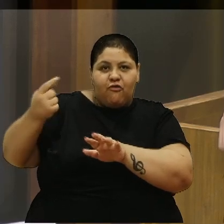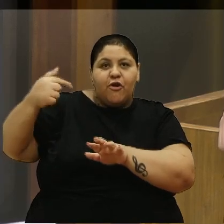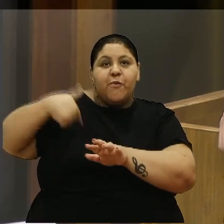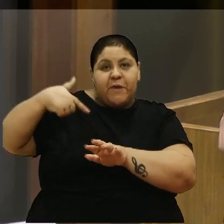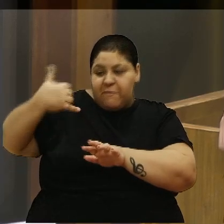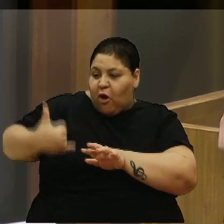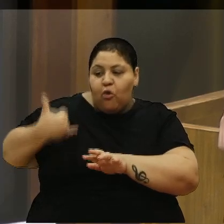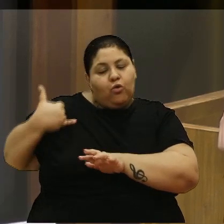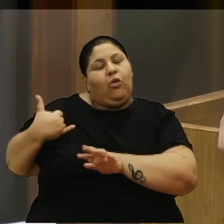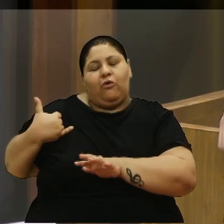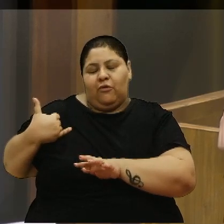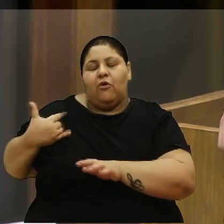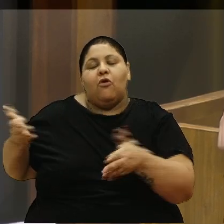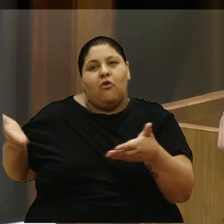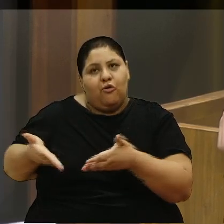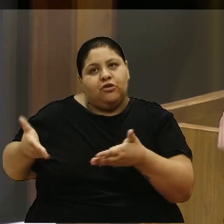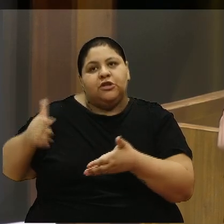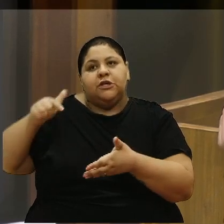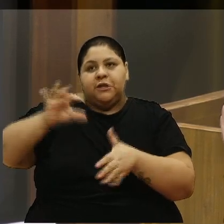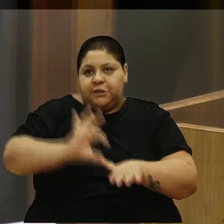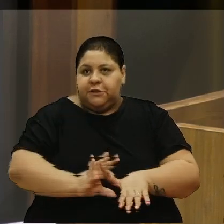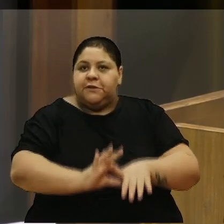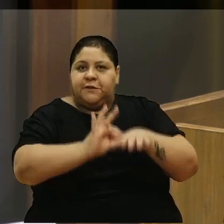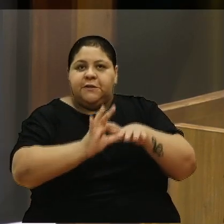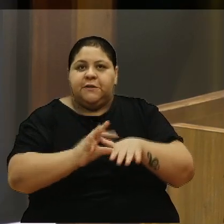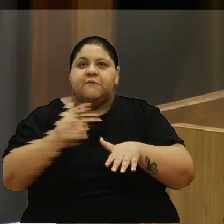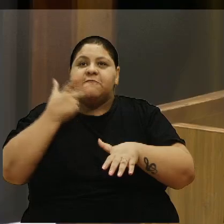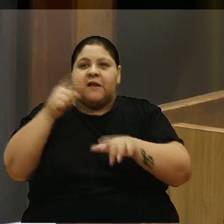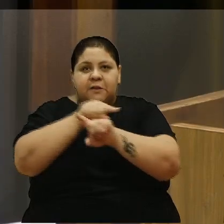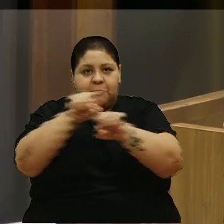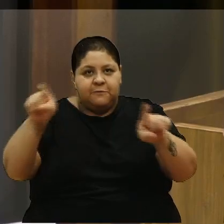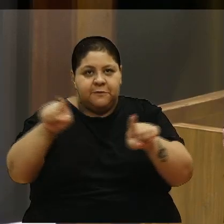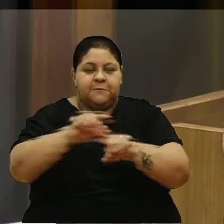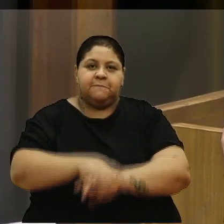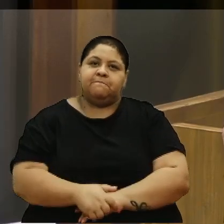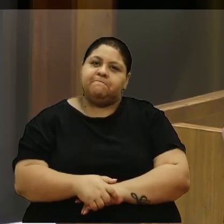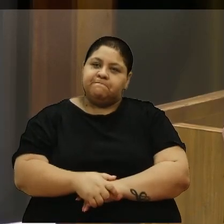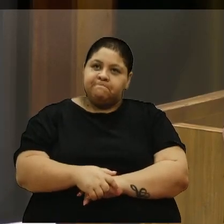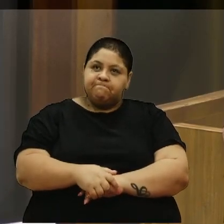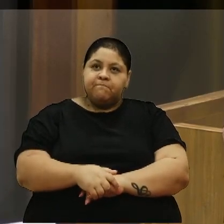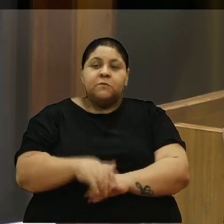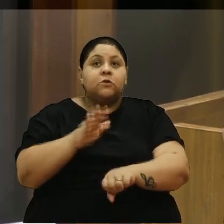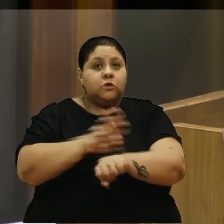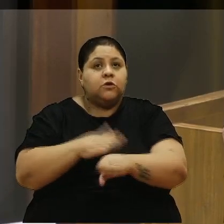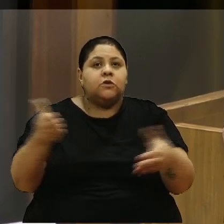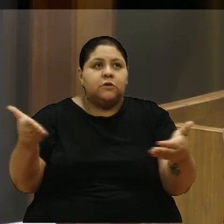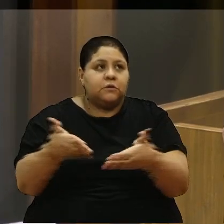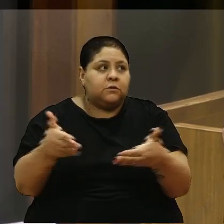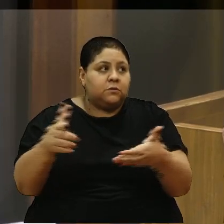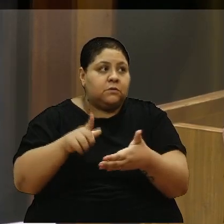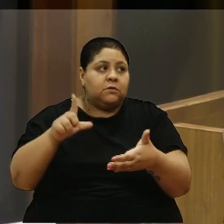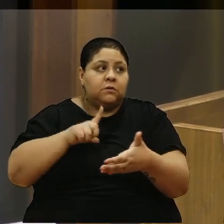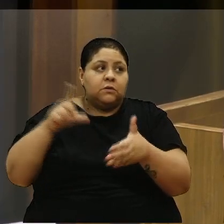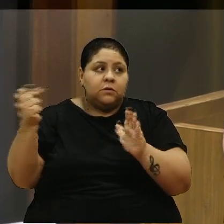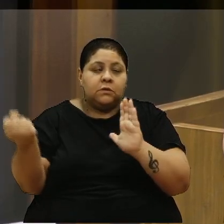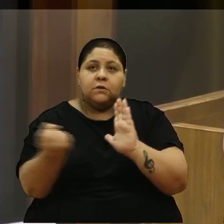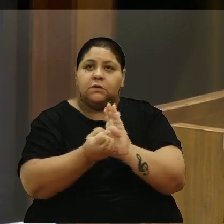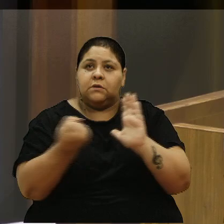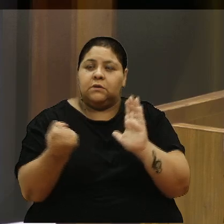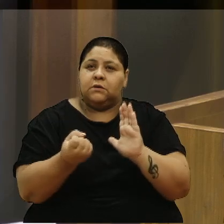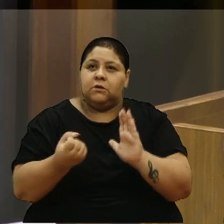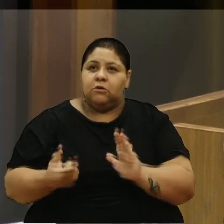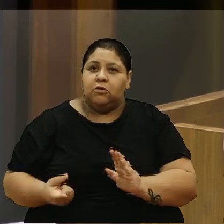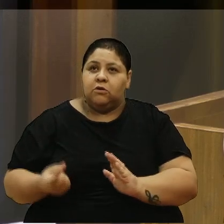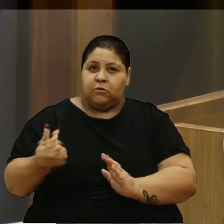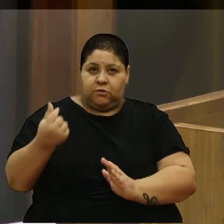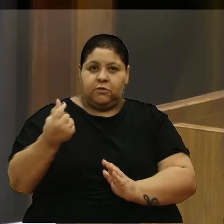muito orgulho estar aqui hoje falando para vocês. O momento atual, nós atingimos no ano passado a receita recorde